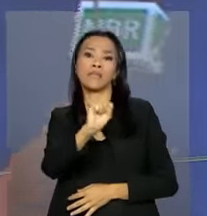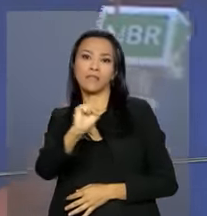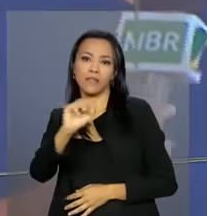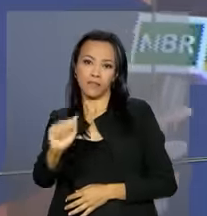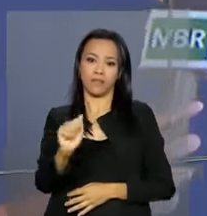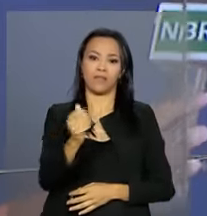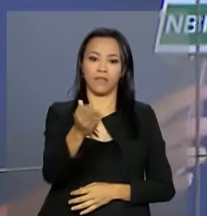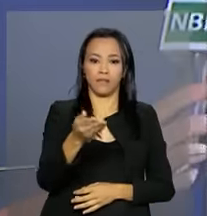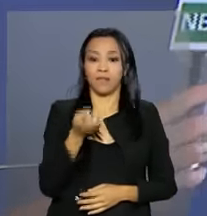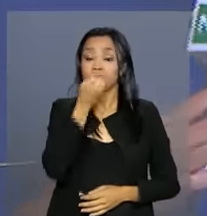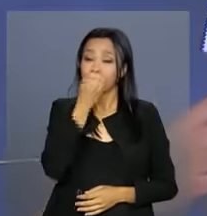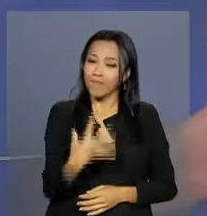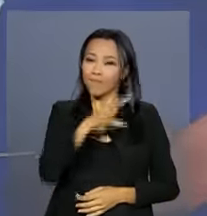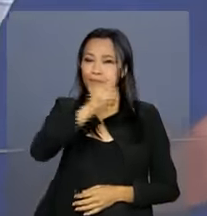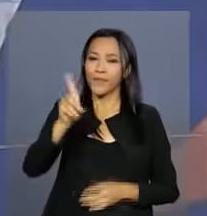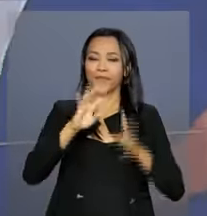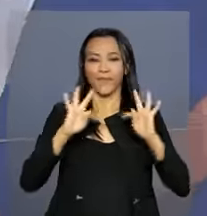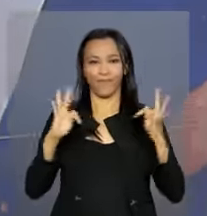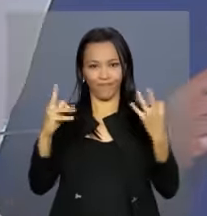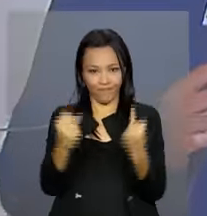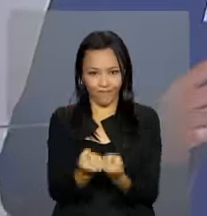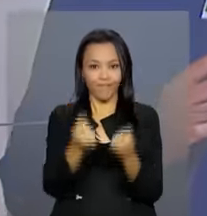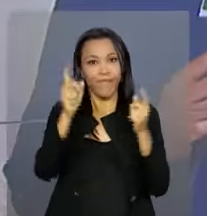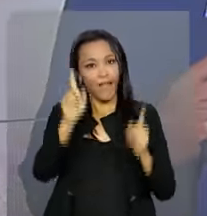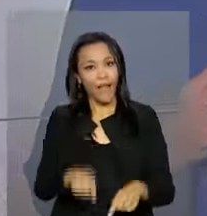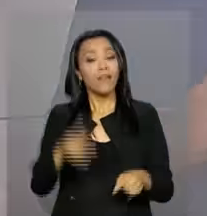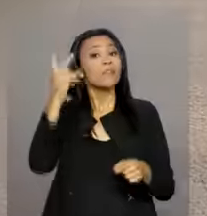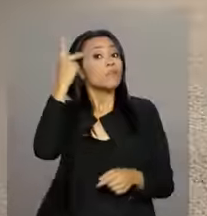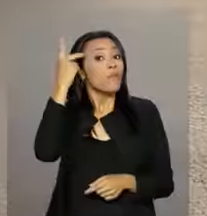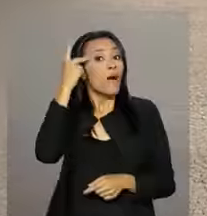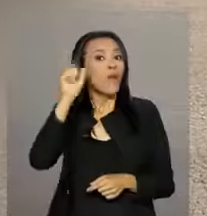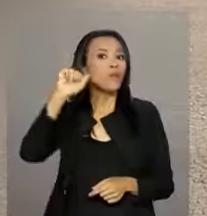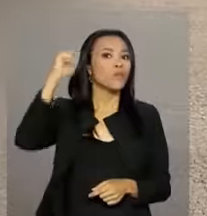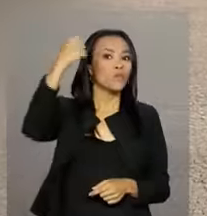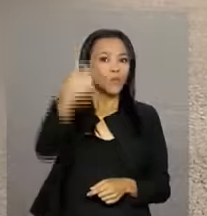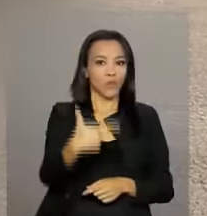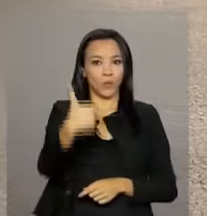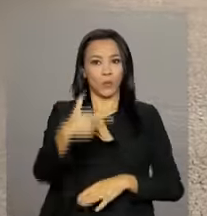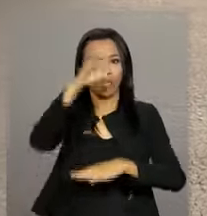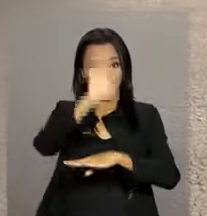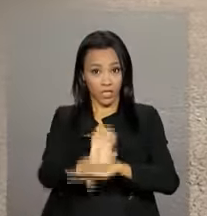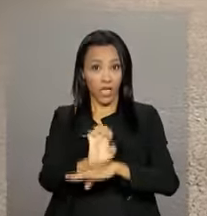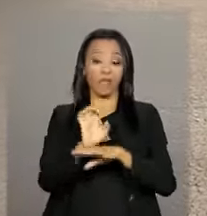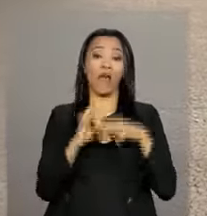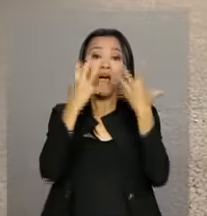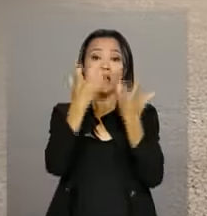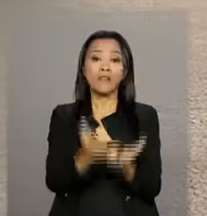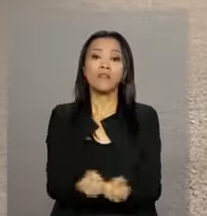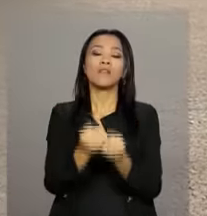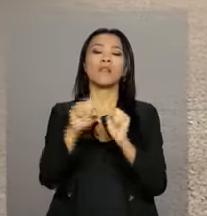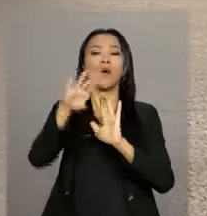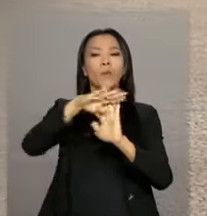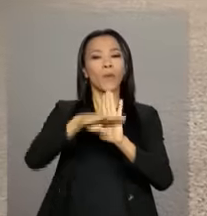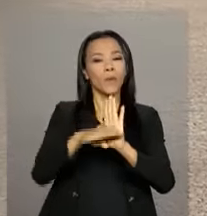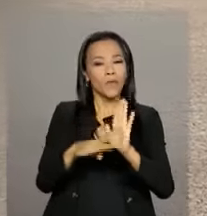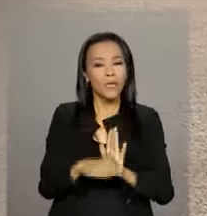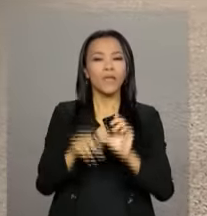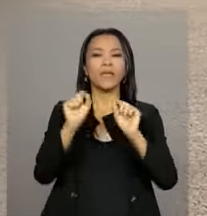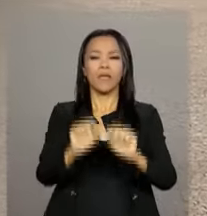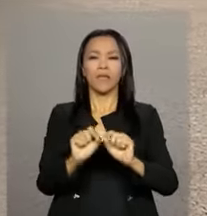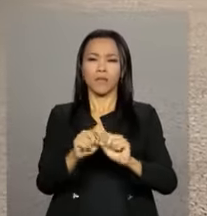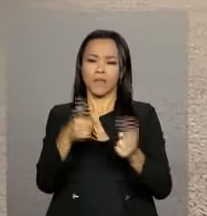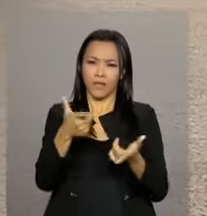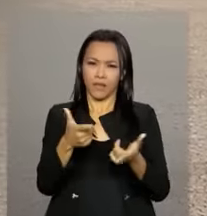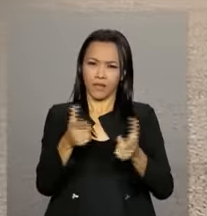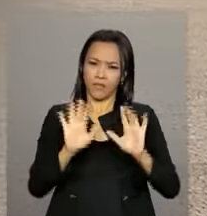olá Renata bom dia bom dia a todos São Paulo é o segundo estado a adotar o programa de modernização e desburocratização da